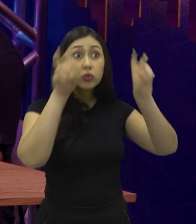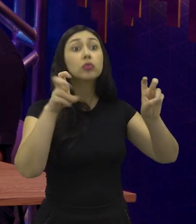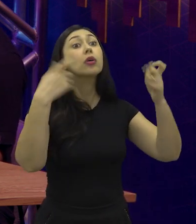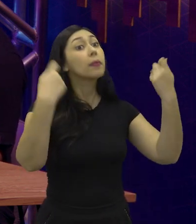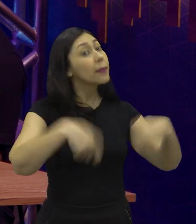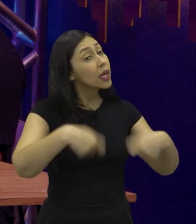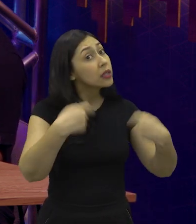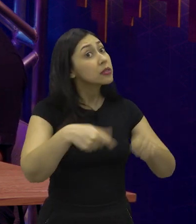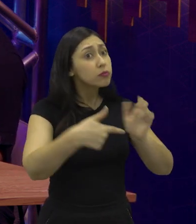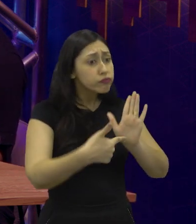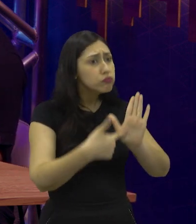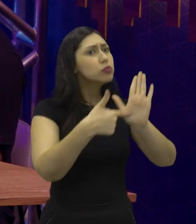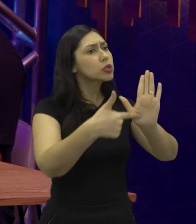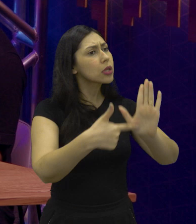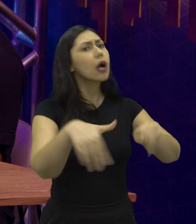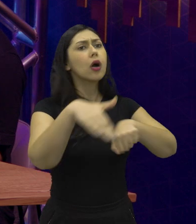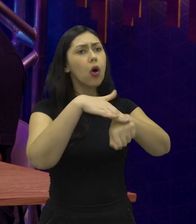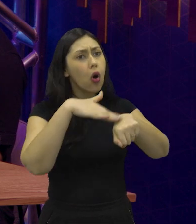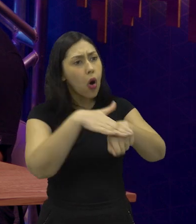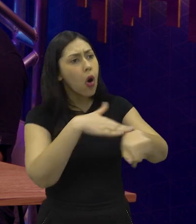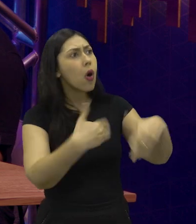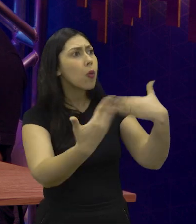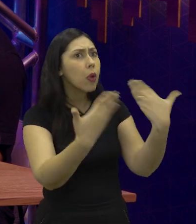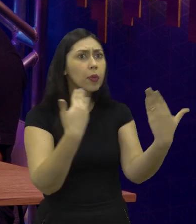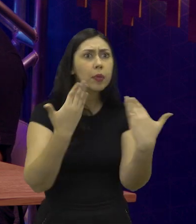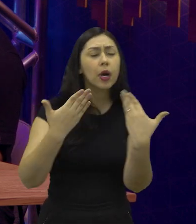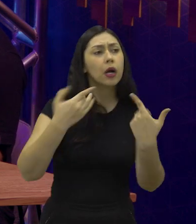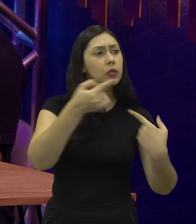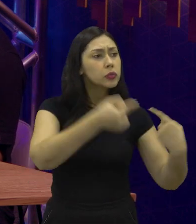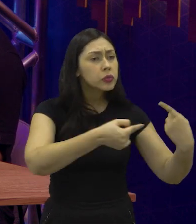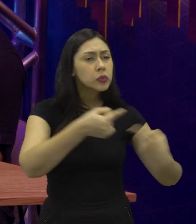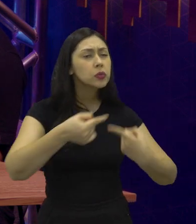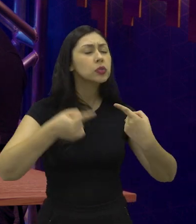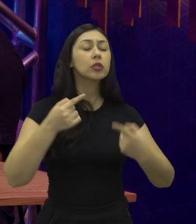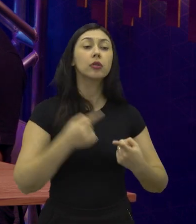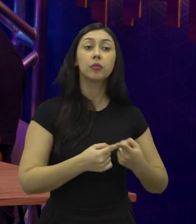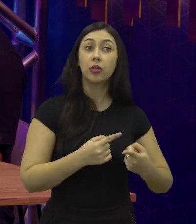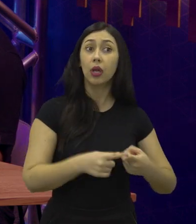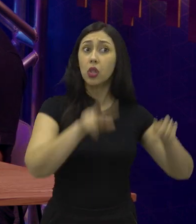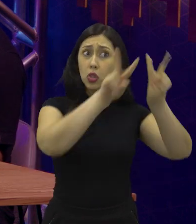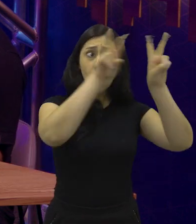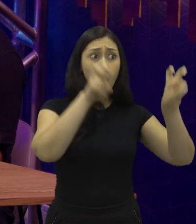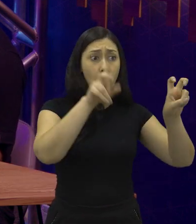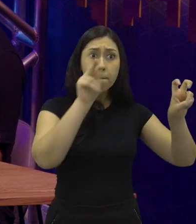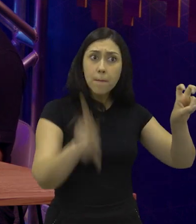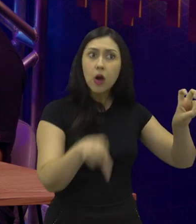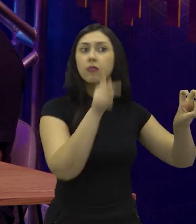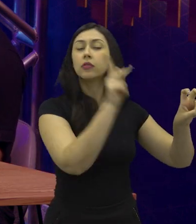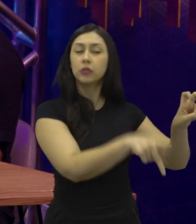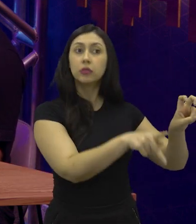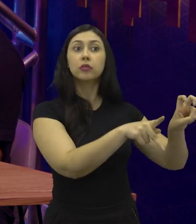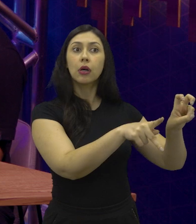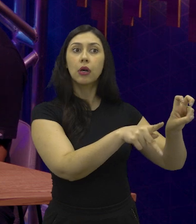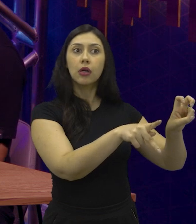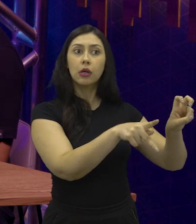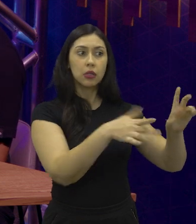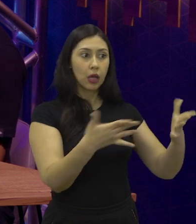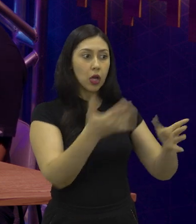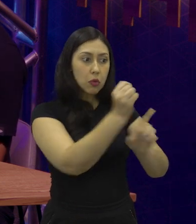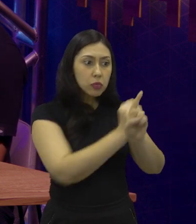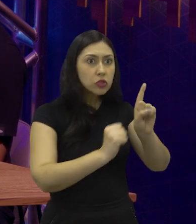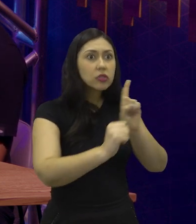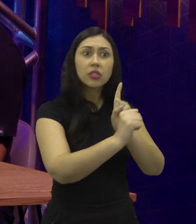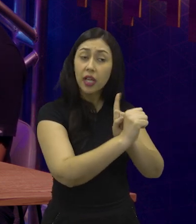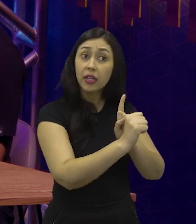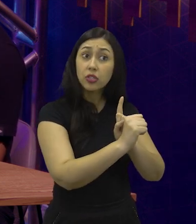a gente precisa trazer à tona, que a gente precisa colocar em evidência, porque quando a gente fala dos professores, né, de uma sociedade,